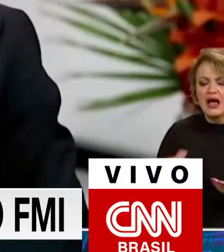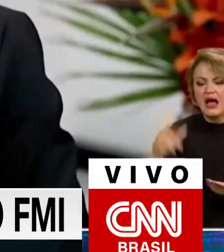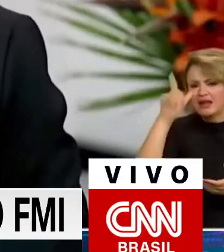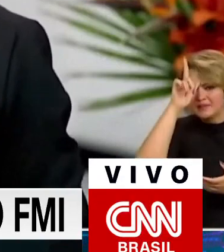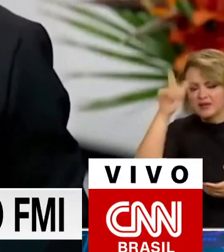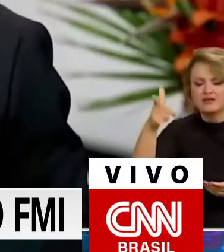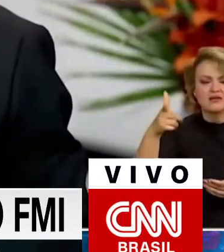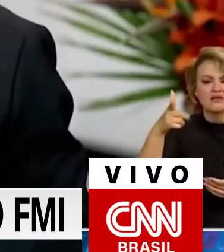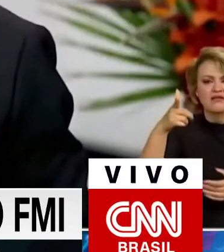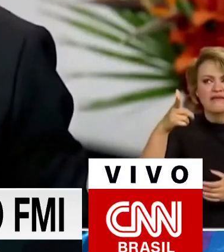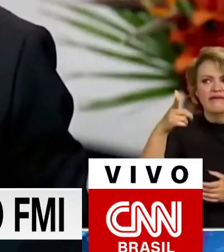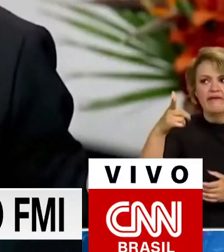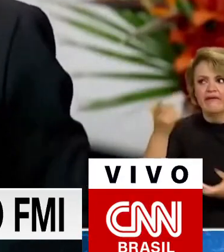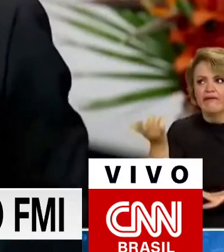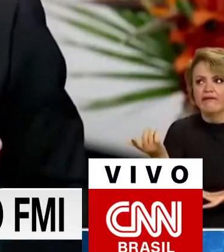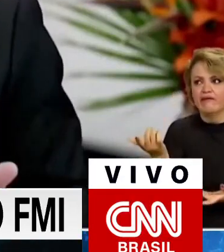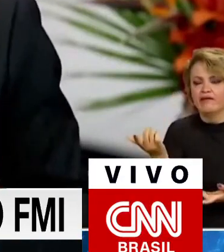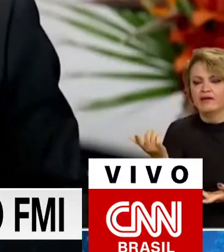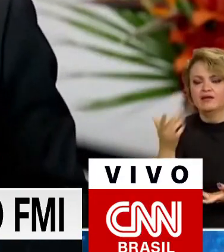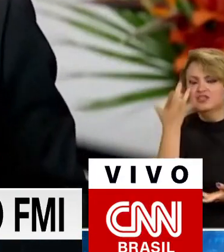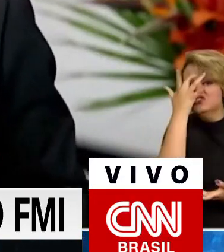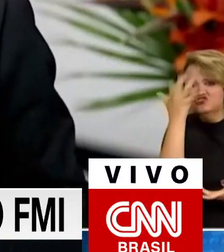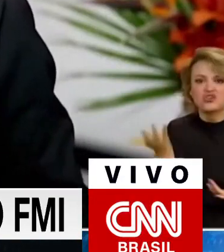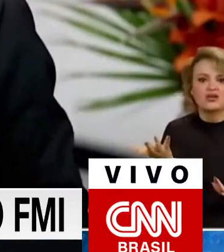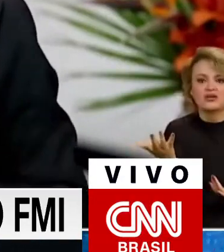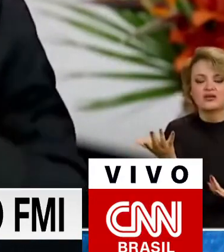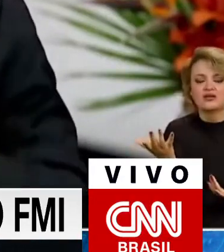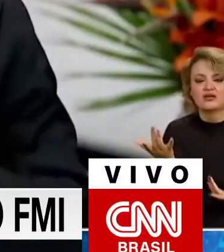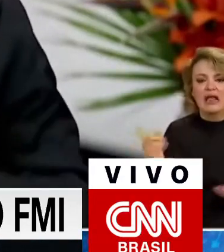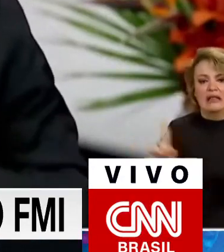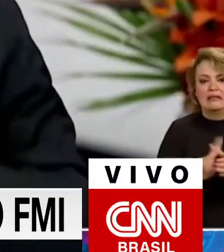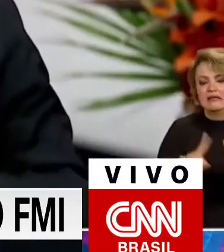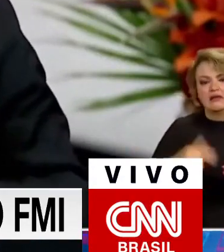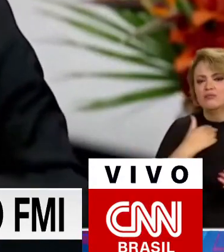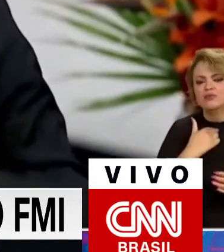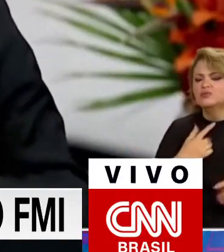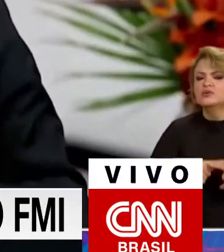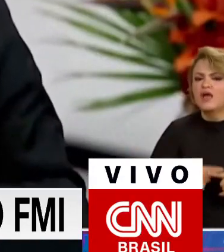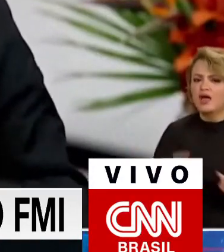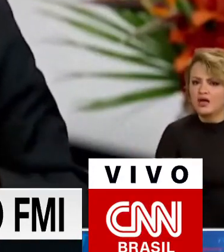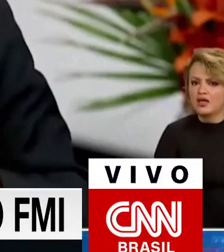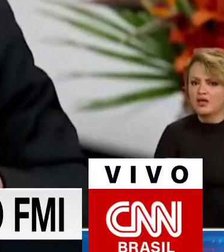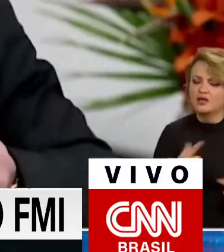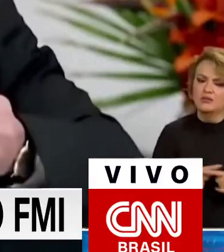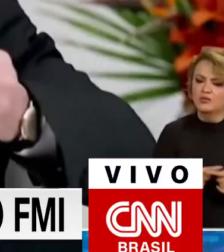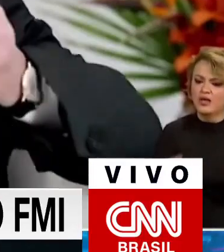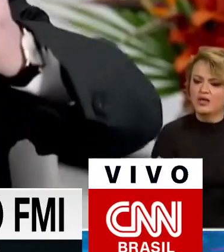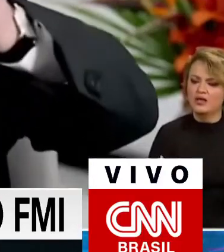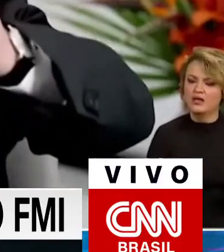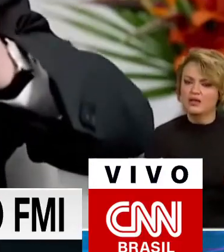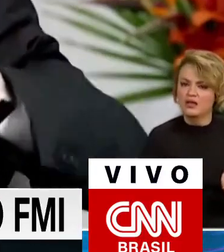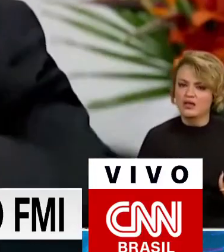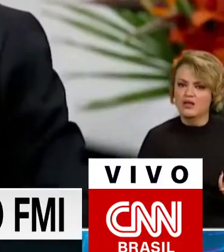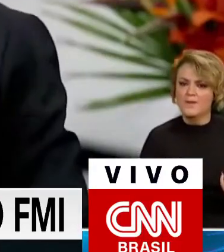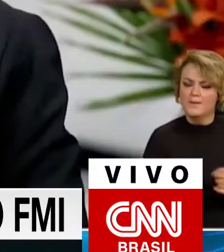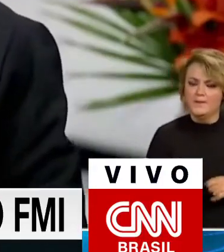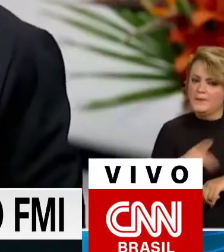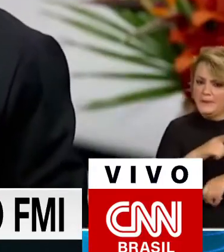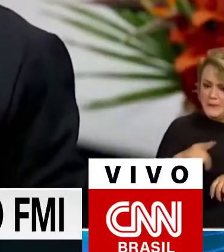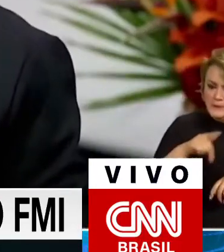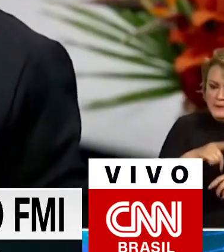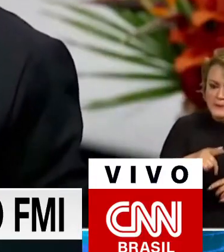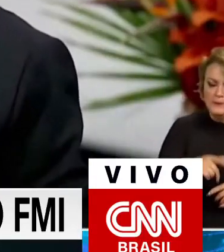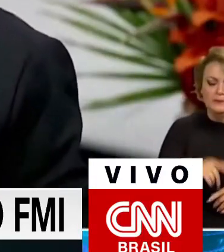termos desse acordo, e renegociou agora, né? Inclusive, porque agora no governo Fernandes